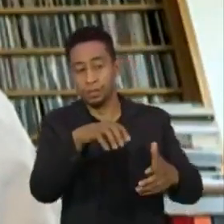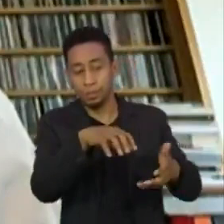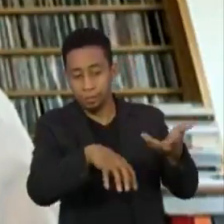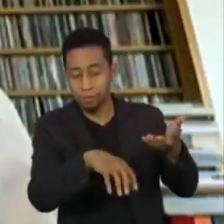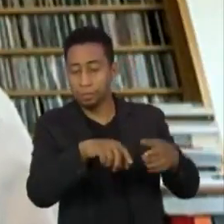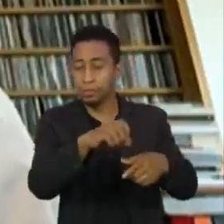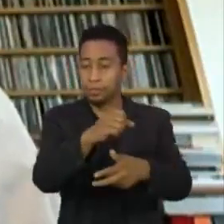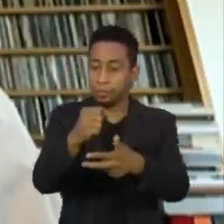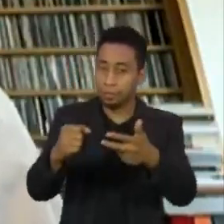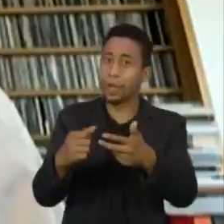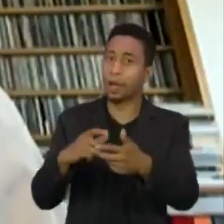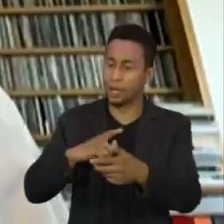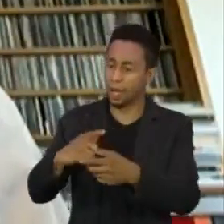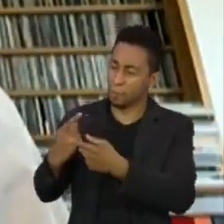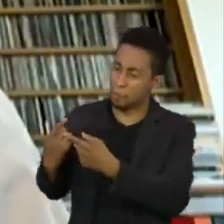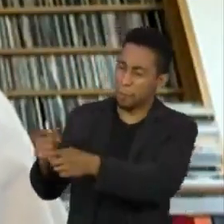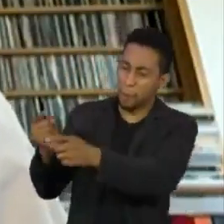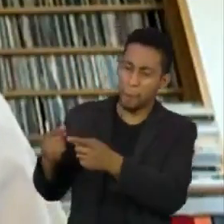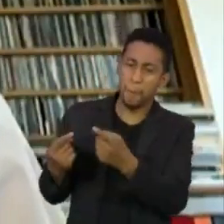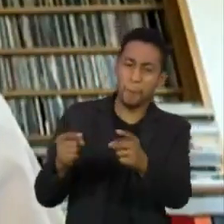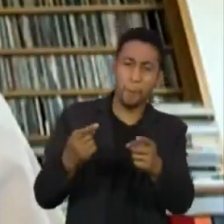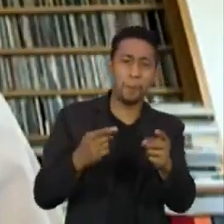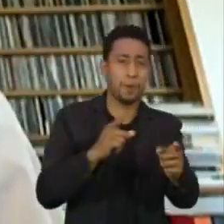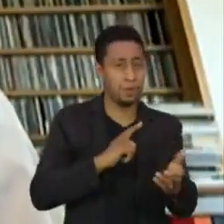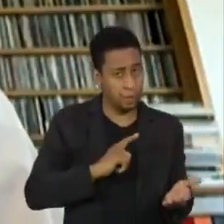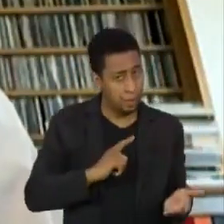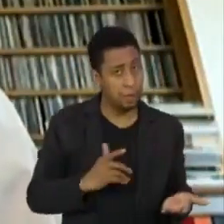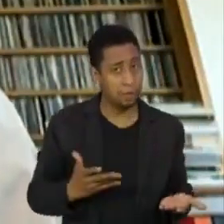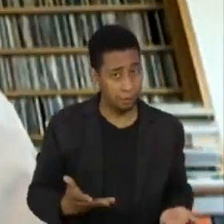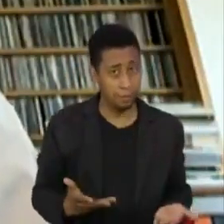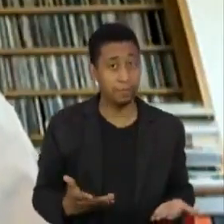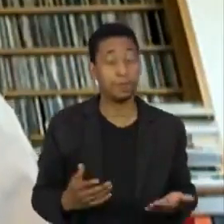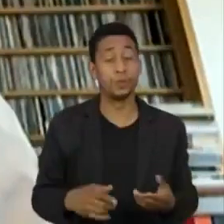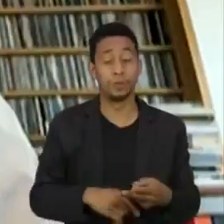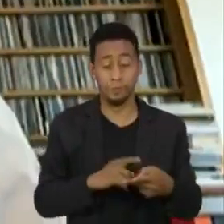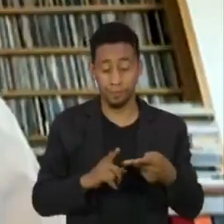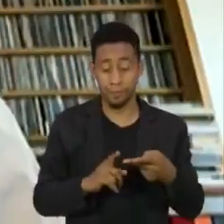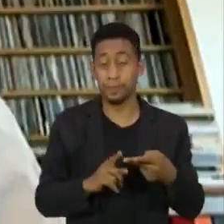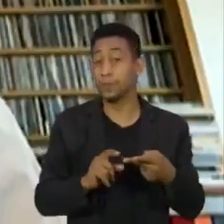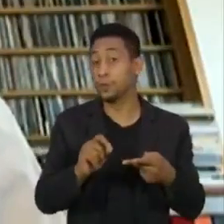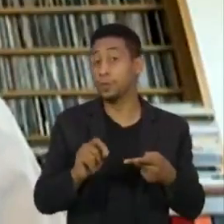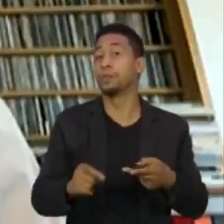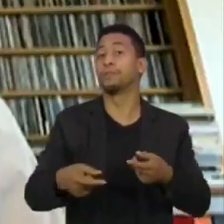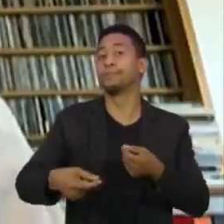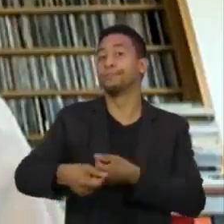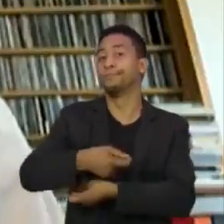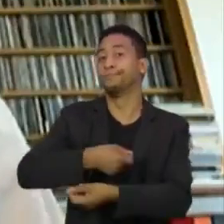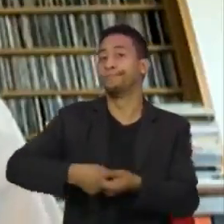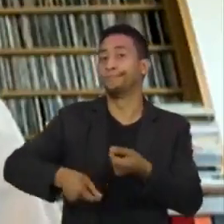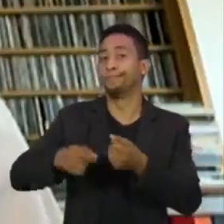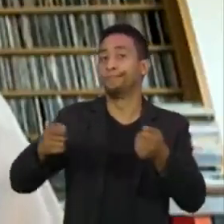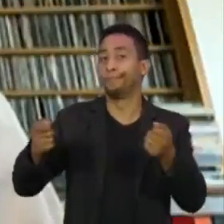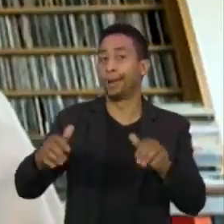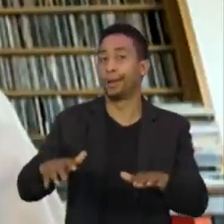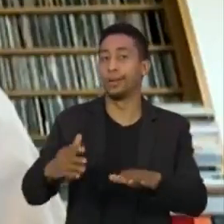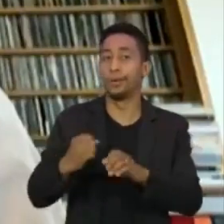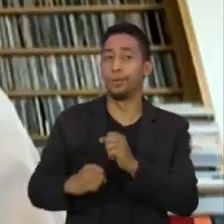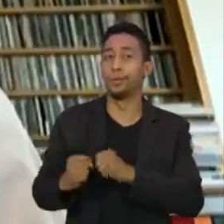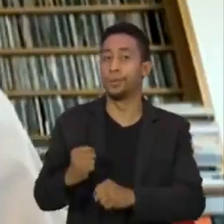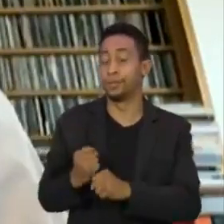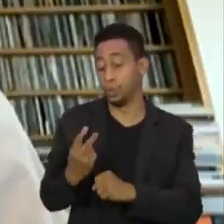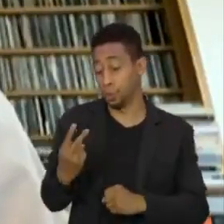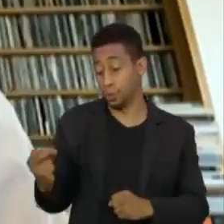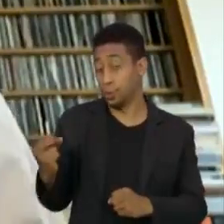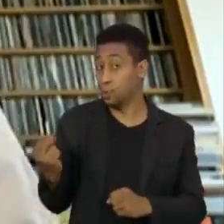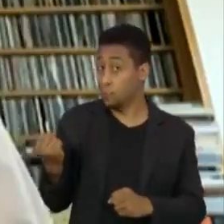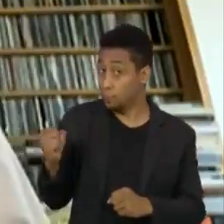Um segundo elemento, eu acho que ficou muito claro a partir da crise econômica de 2008, que é